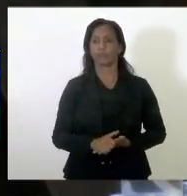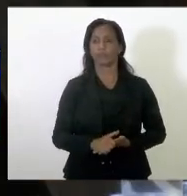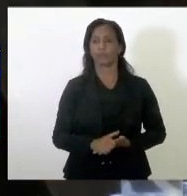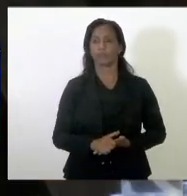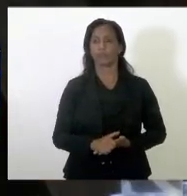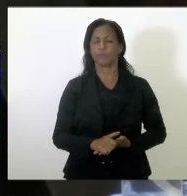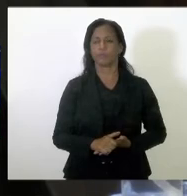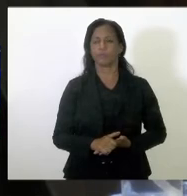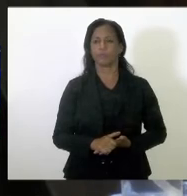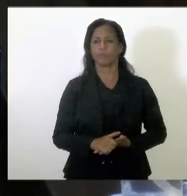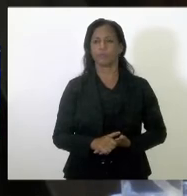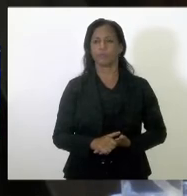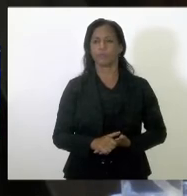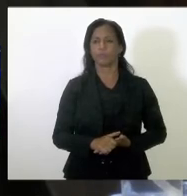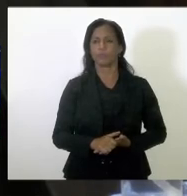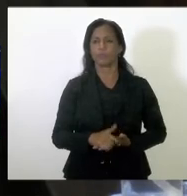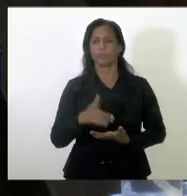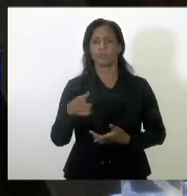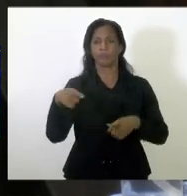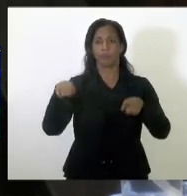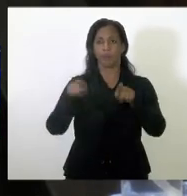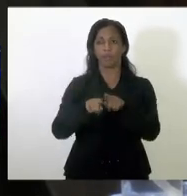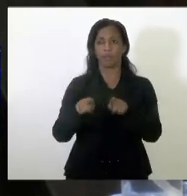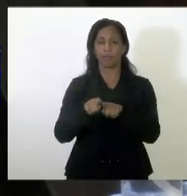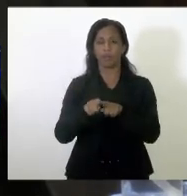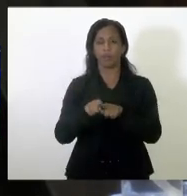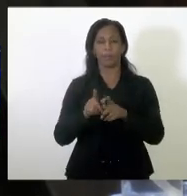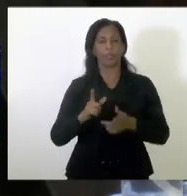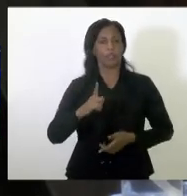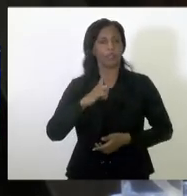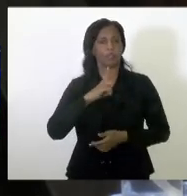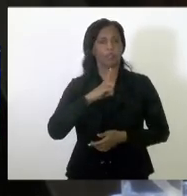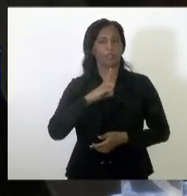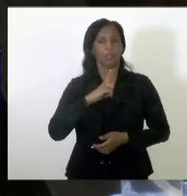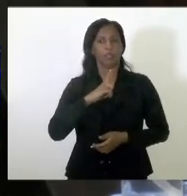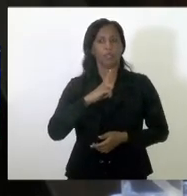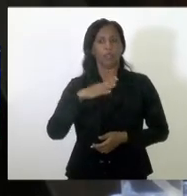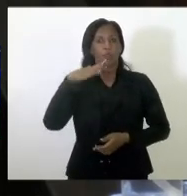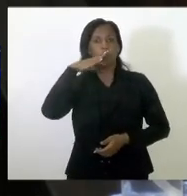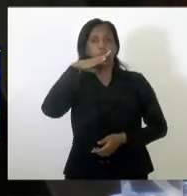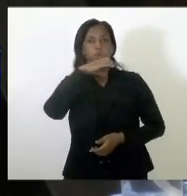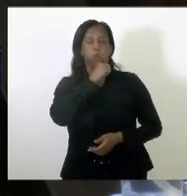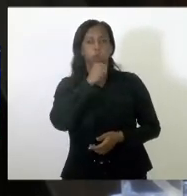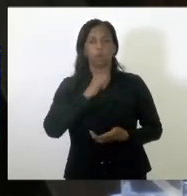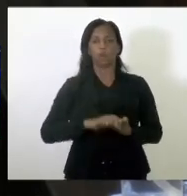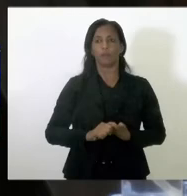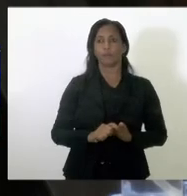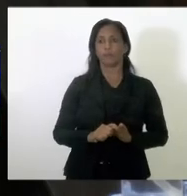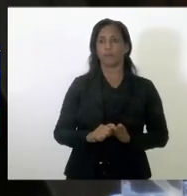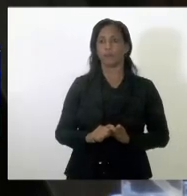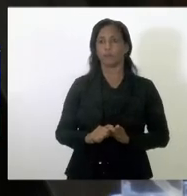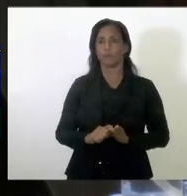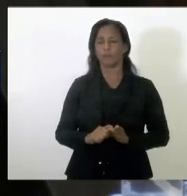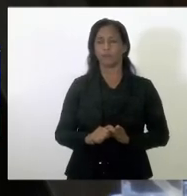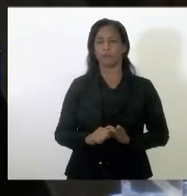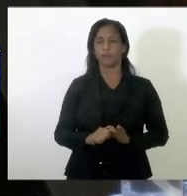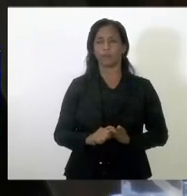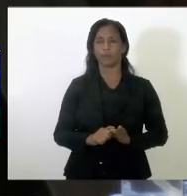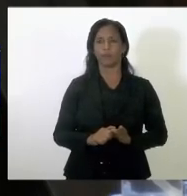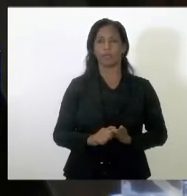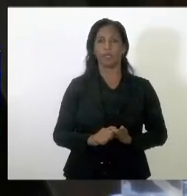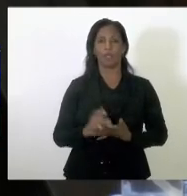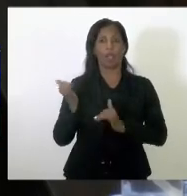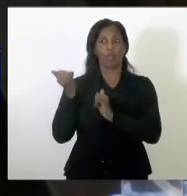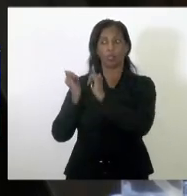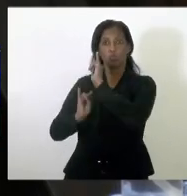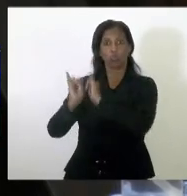E, ao mesmo tempo, precisamos também ter a capacidade de perceber quais são as nossas possibilidades. A indústria